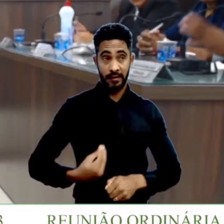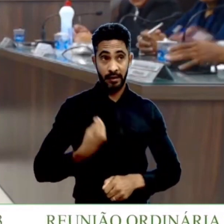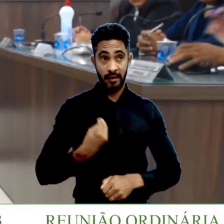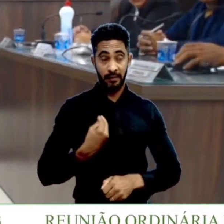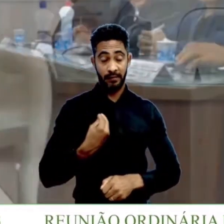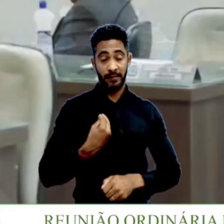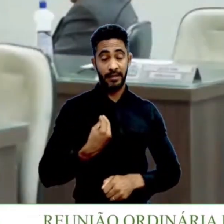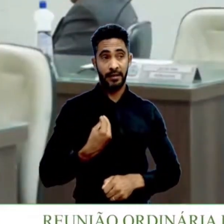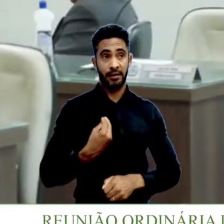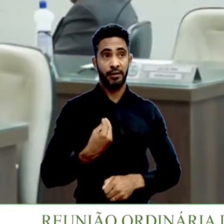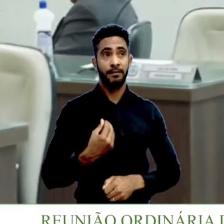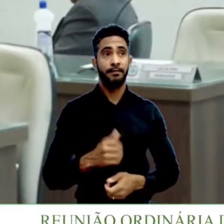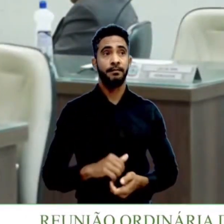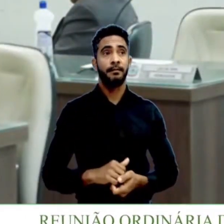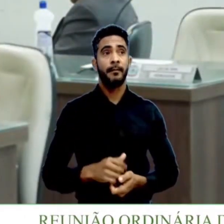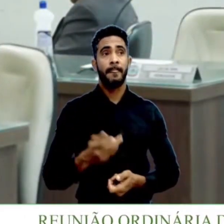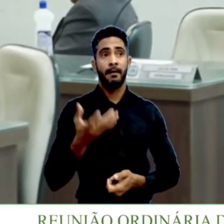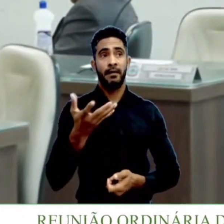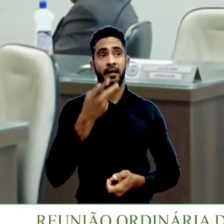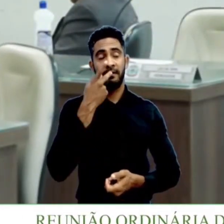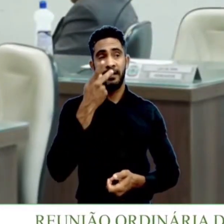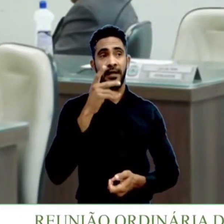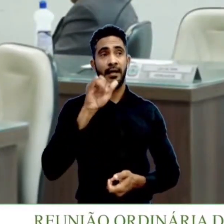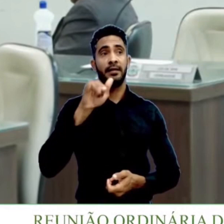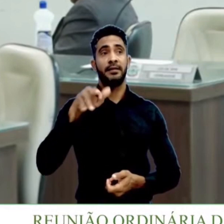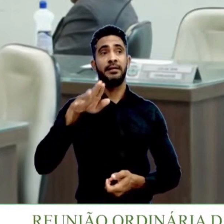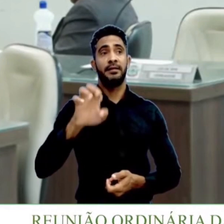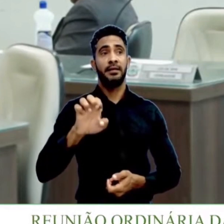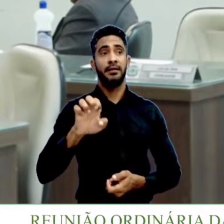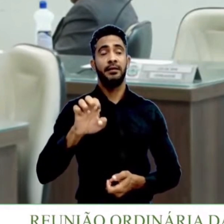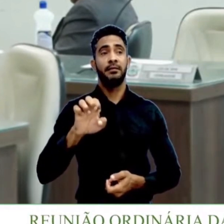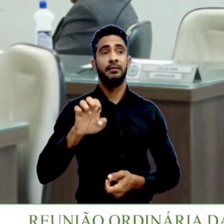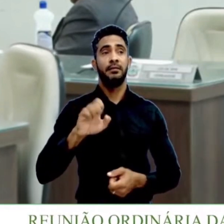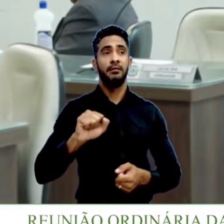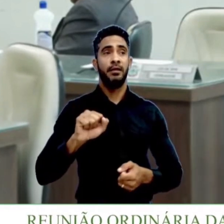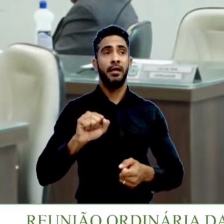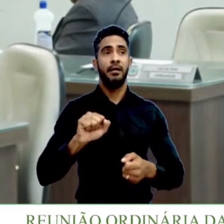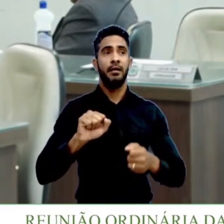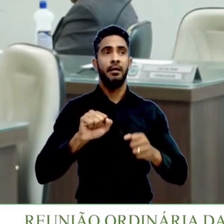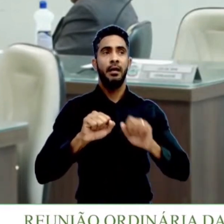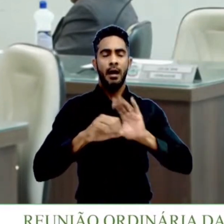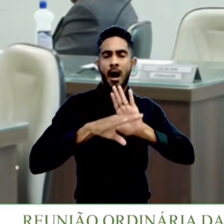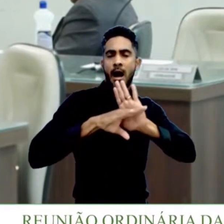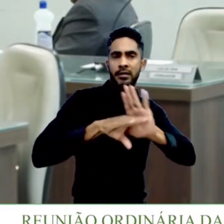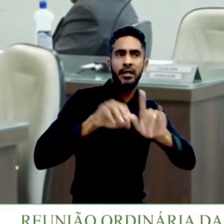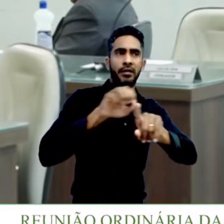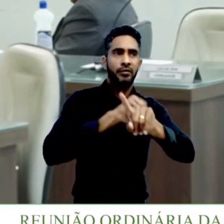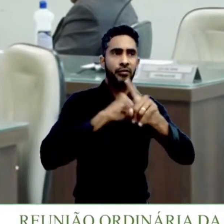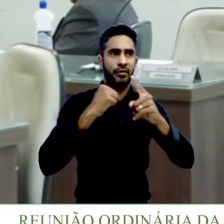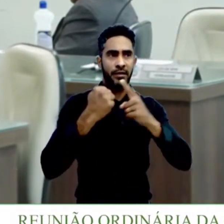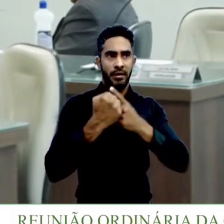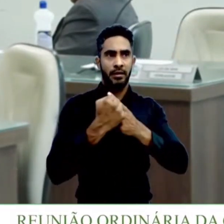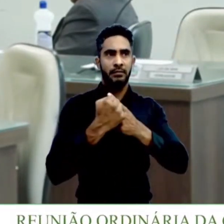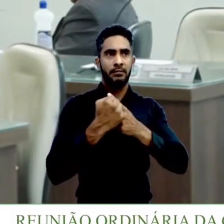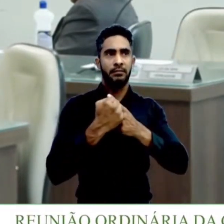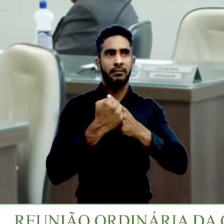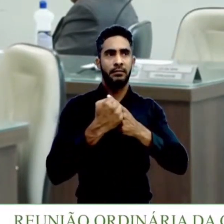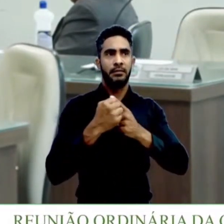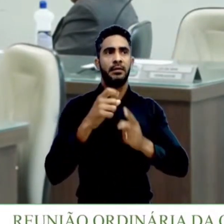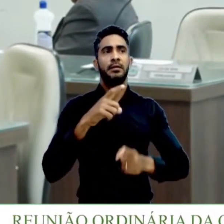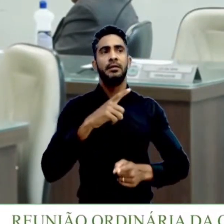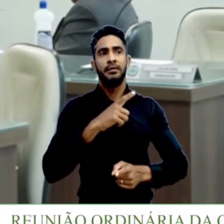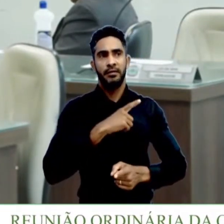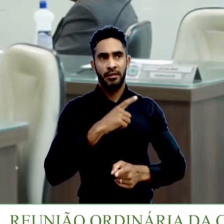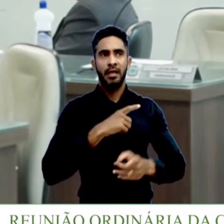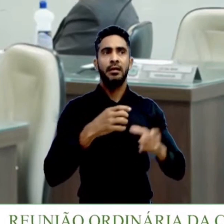quero falar com vocês, Lani, que a promoção social já tem uma equipe também, sabe, que